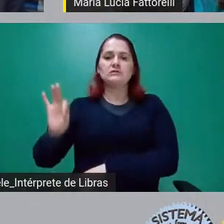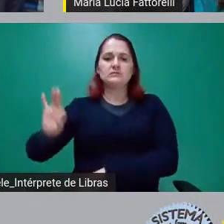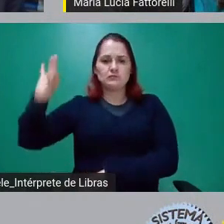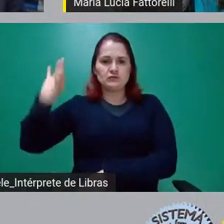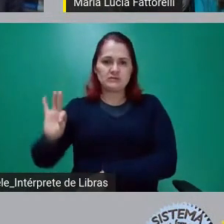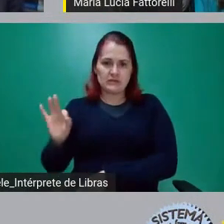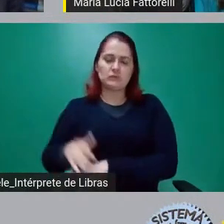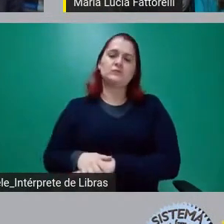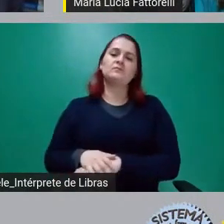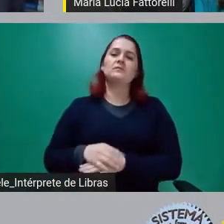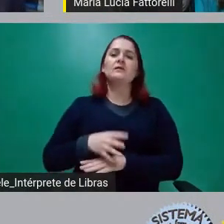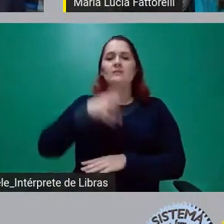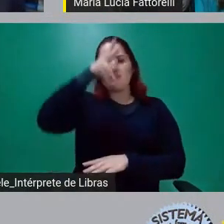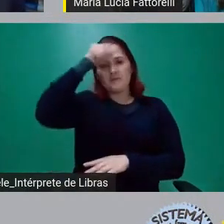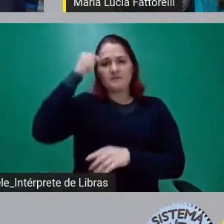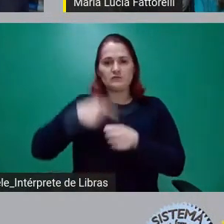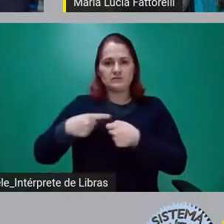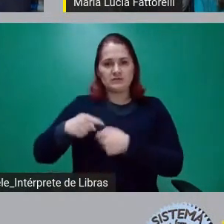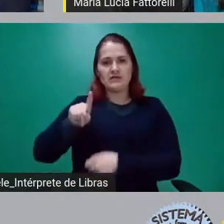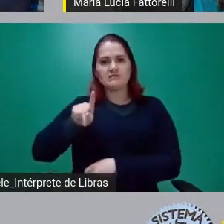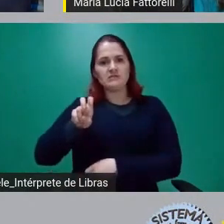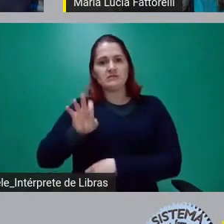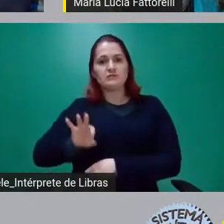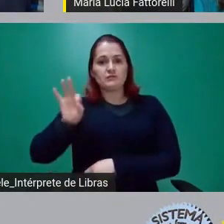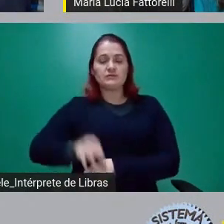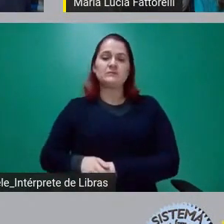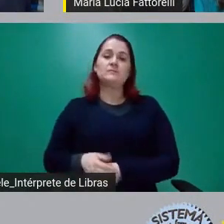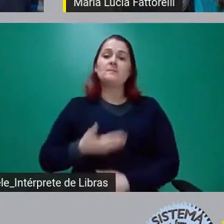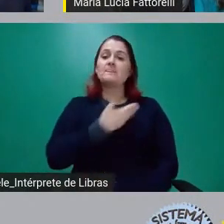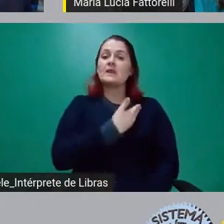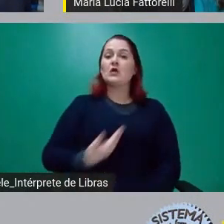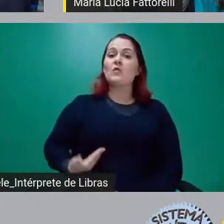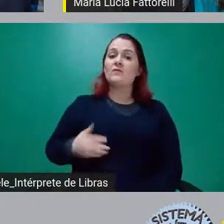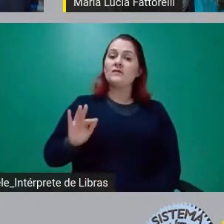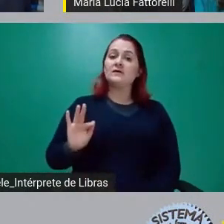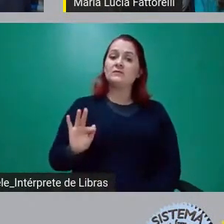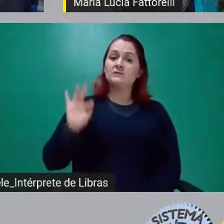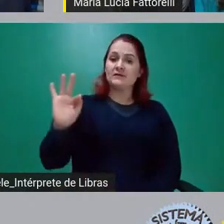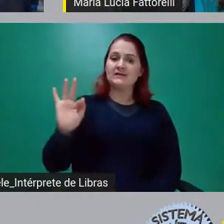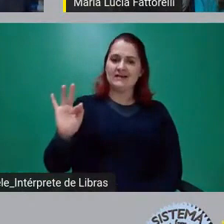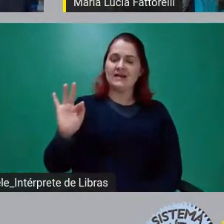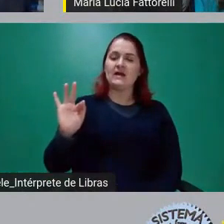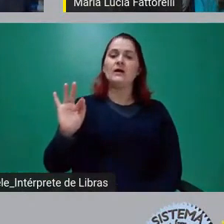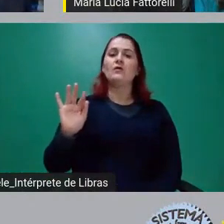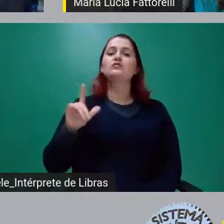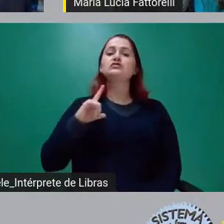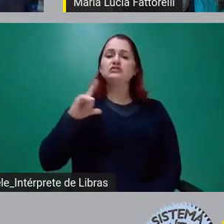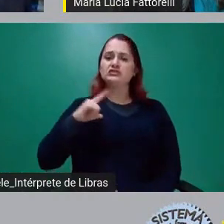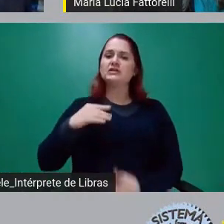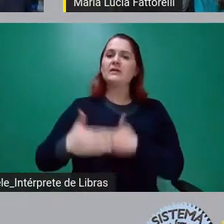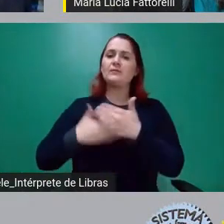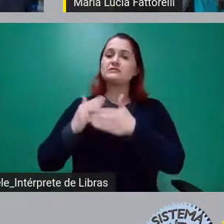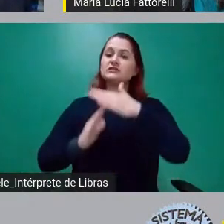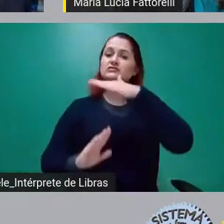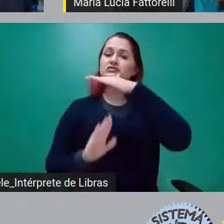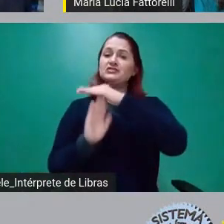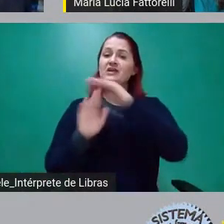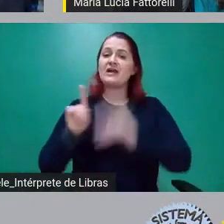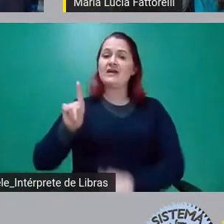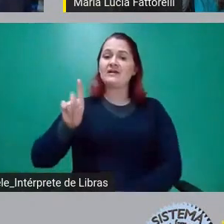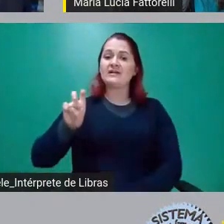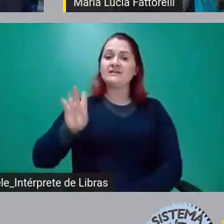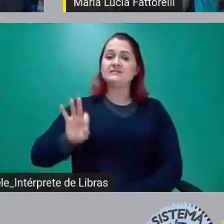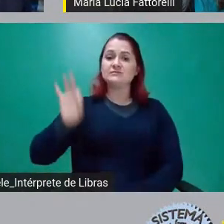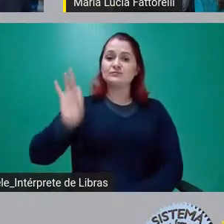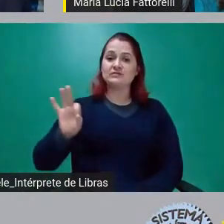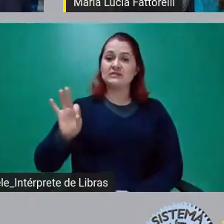12%, municípios 15%. A União, nós iniciamos um processo da União chegar a 15%, mas